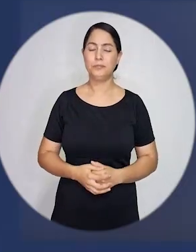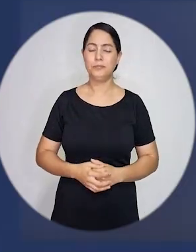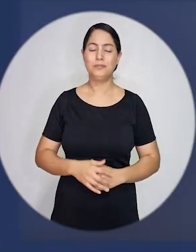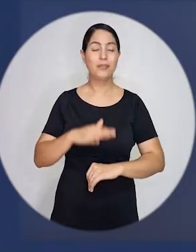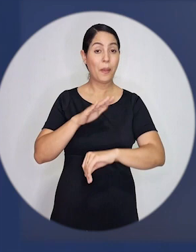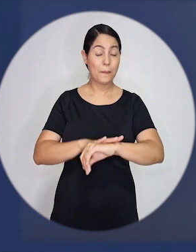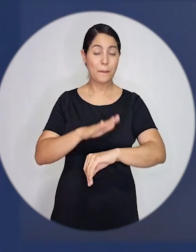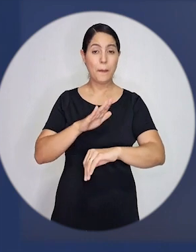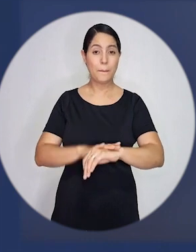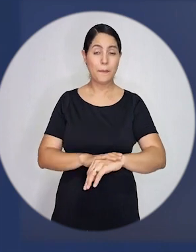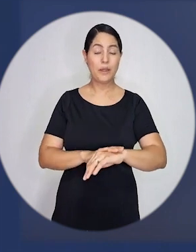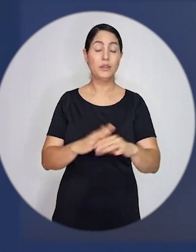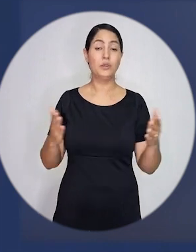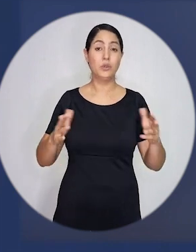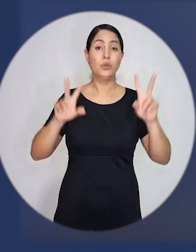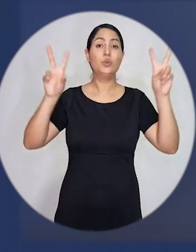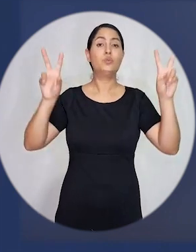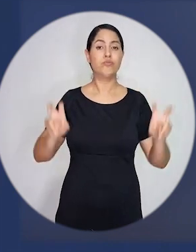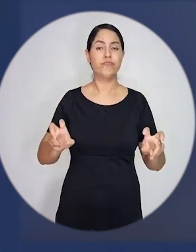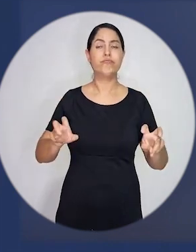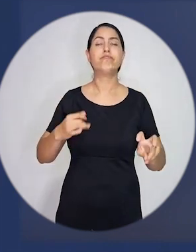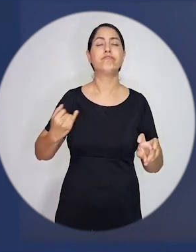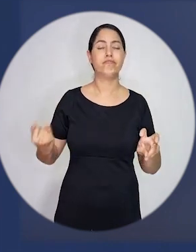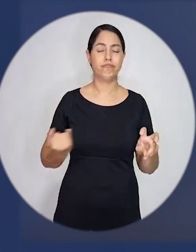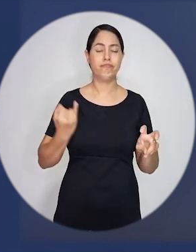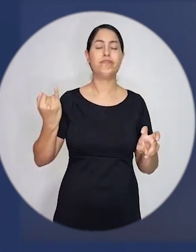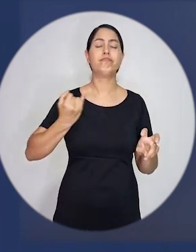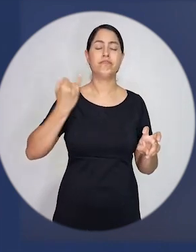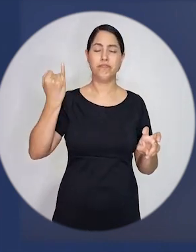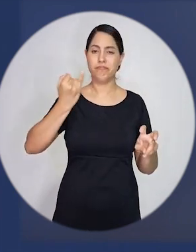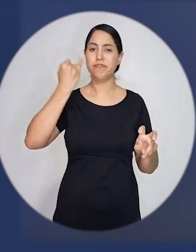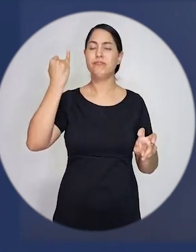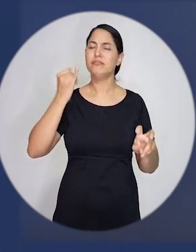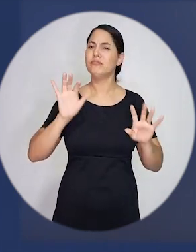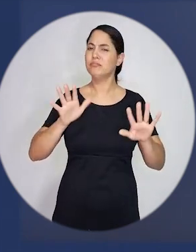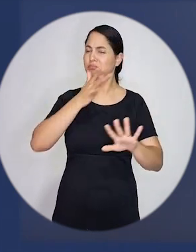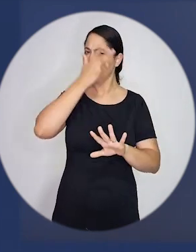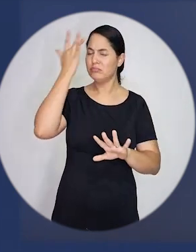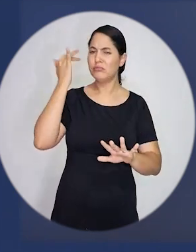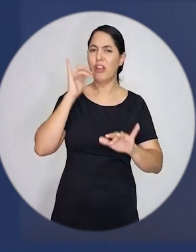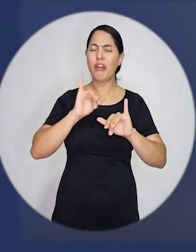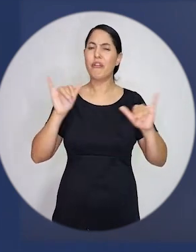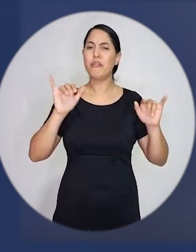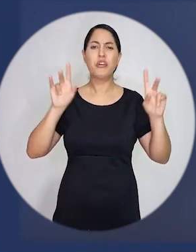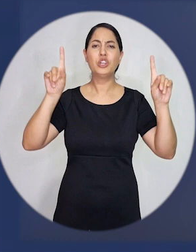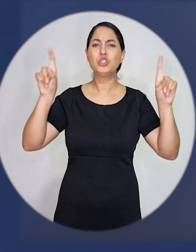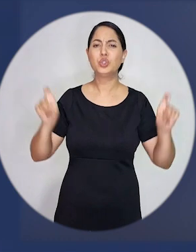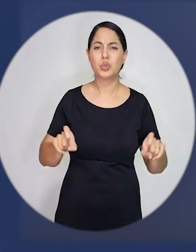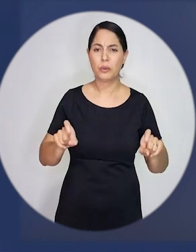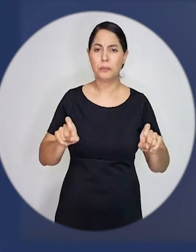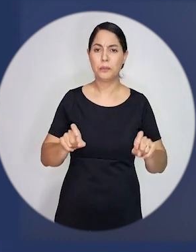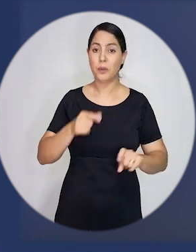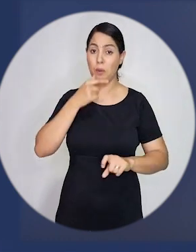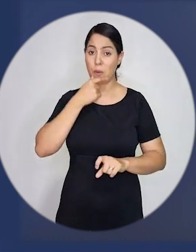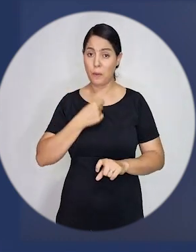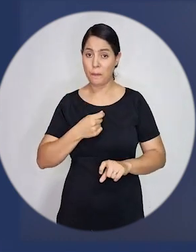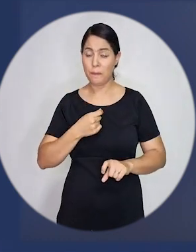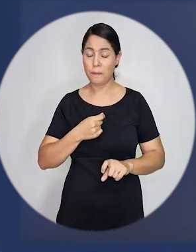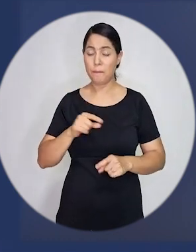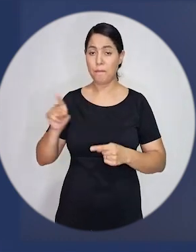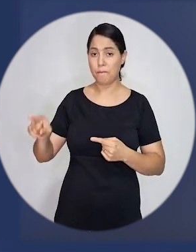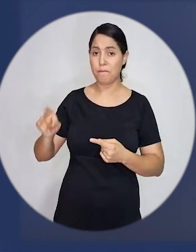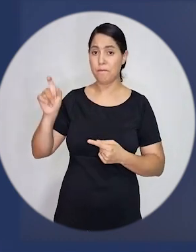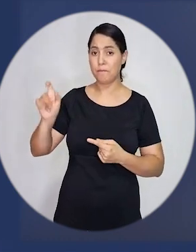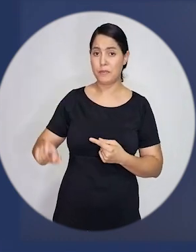momento e o tema são absolutamente oportunos e muitos dizem sobre os 2